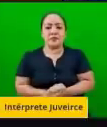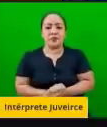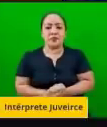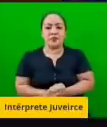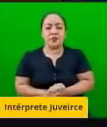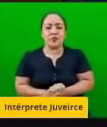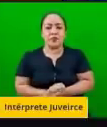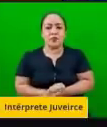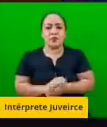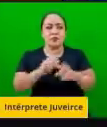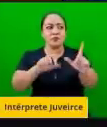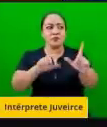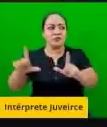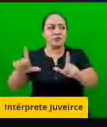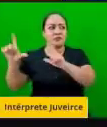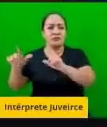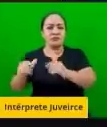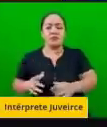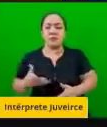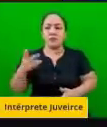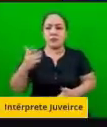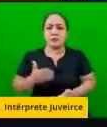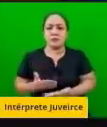Próximo slide, por favor.